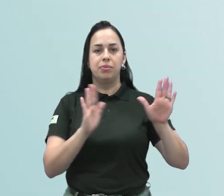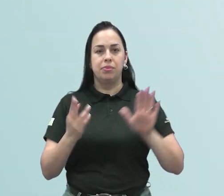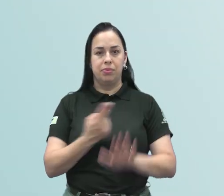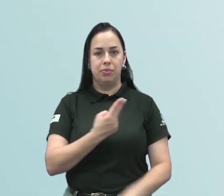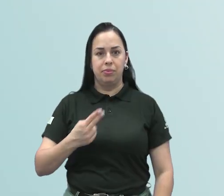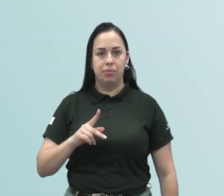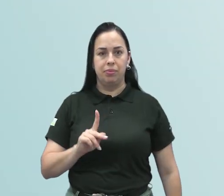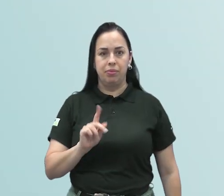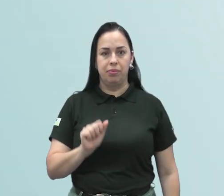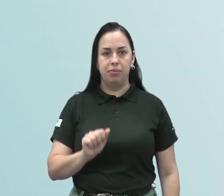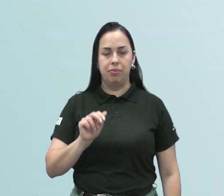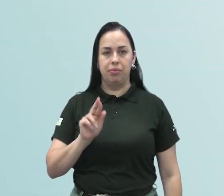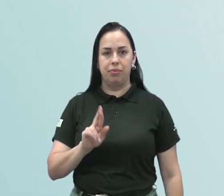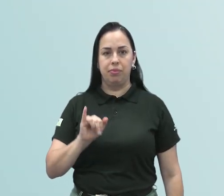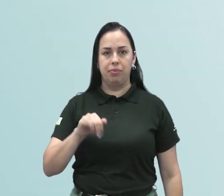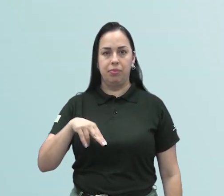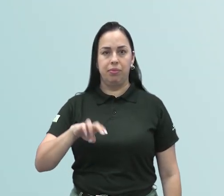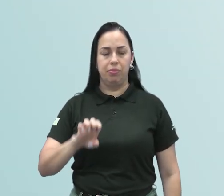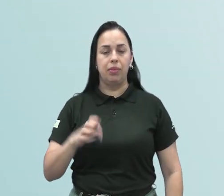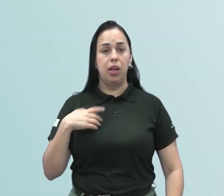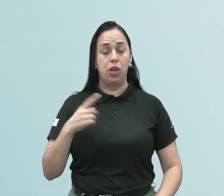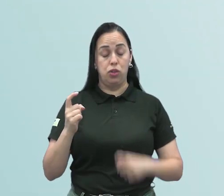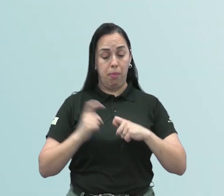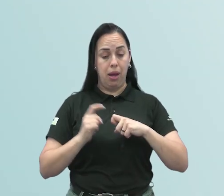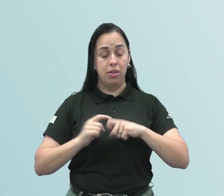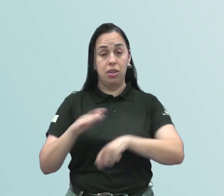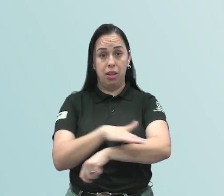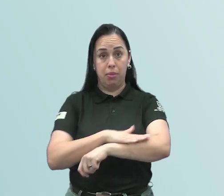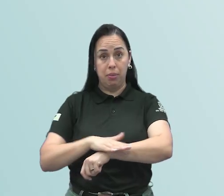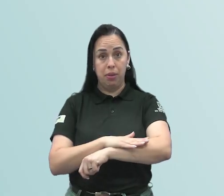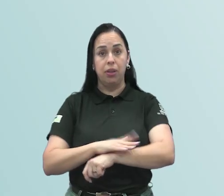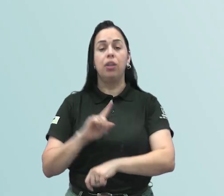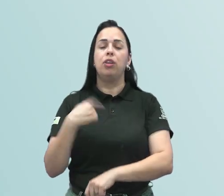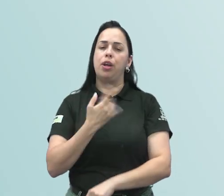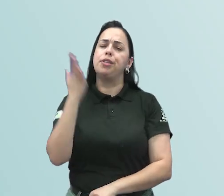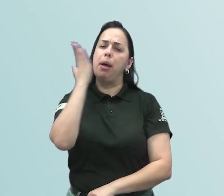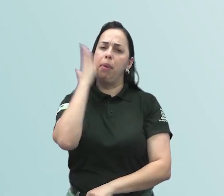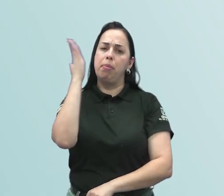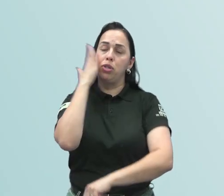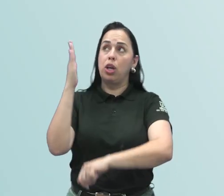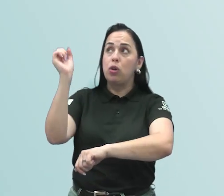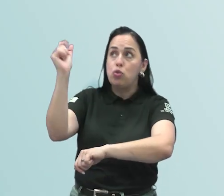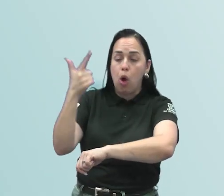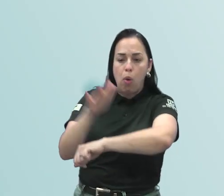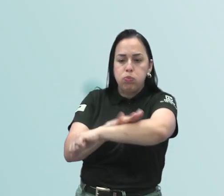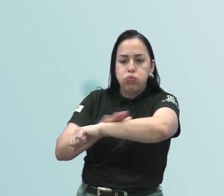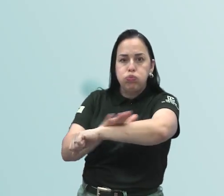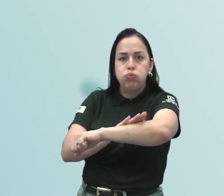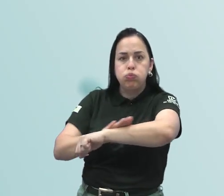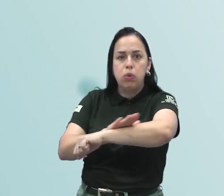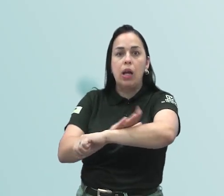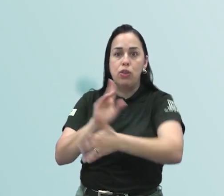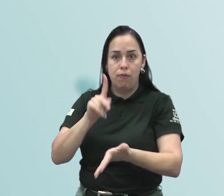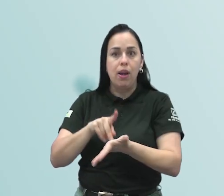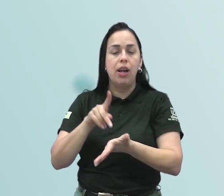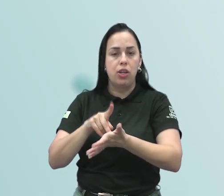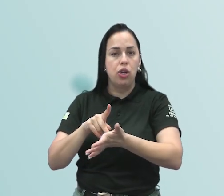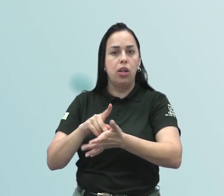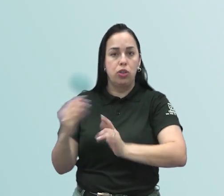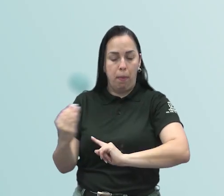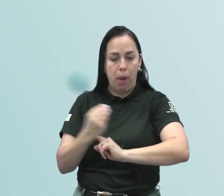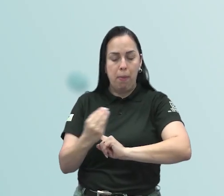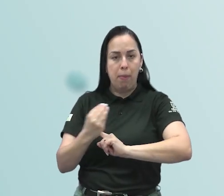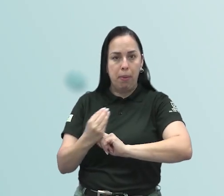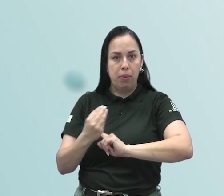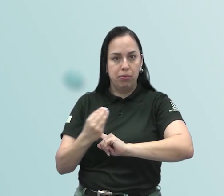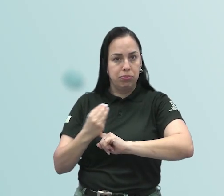Olá, meu nome é Karine Okamoto, sou médica dermatologista. A gente sabe que o protetor solar é o que realmente a